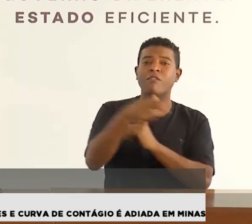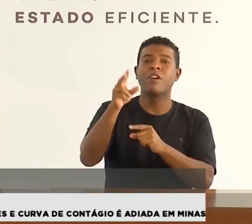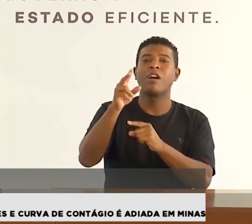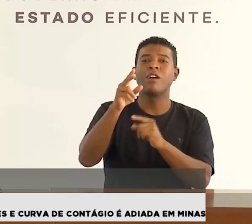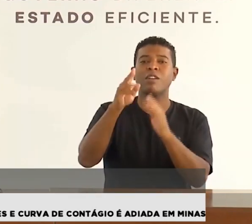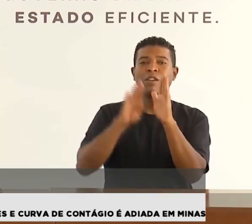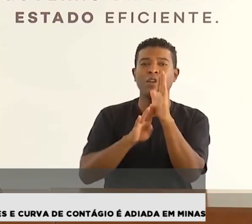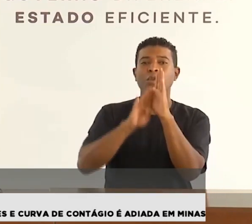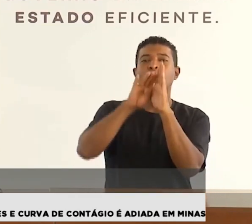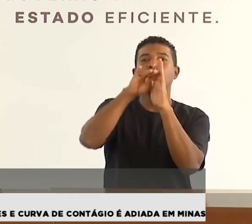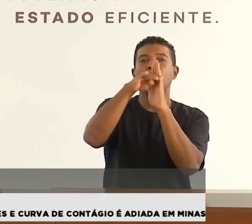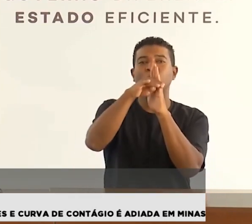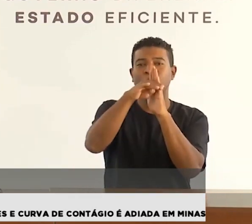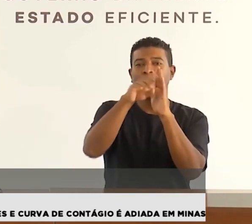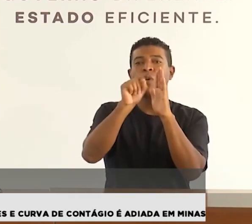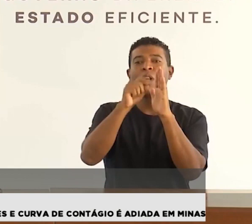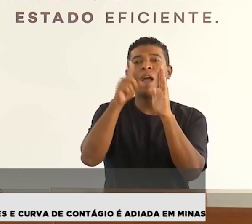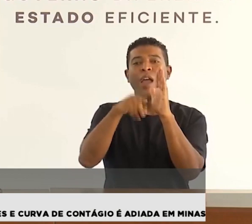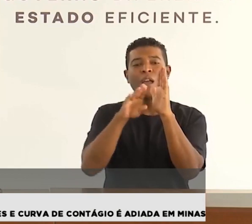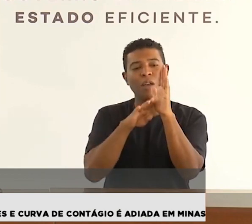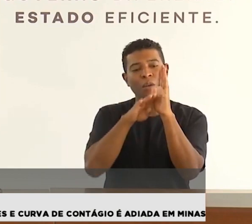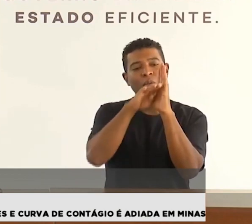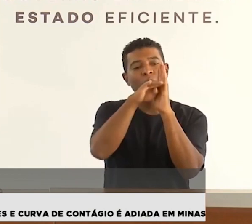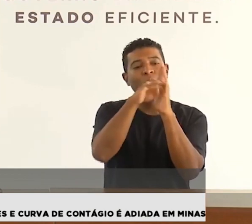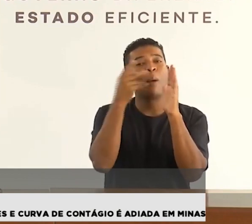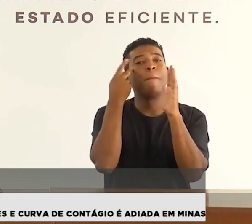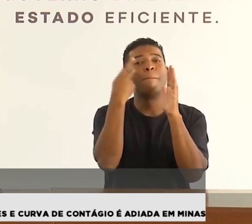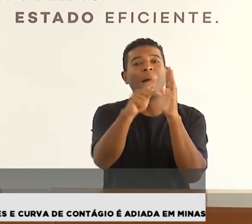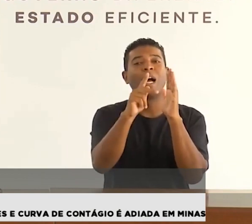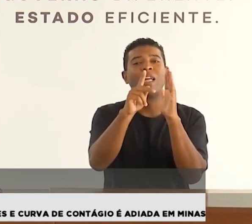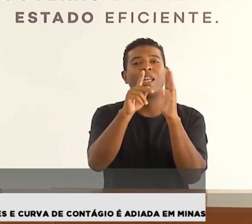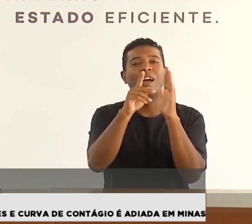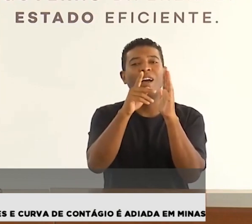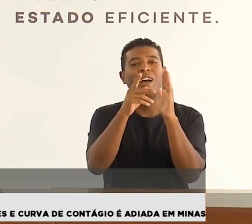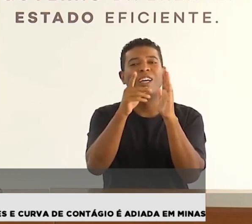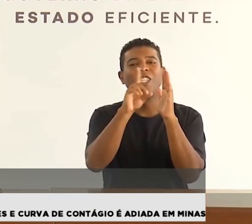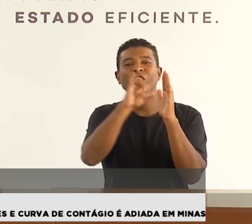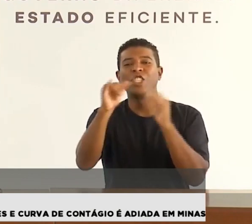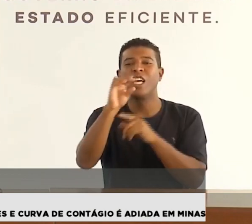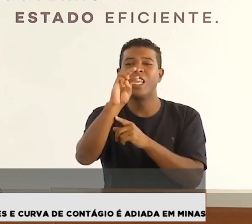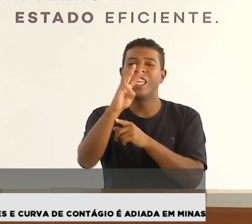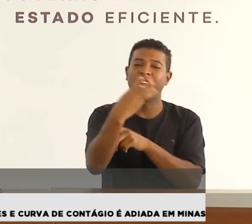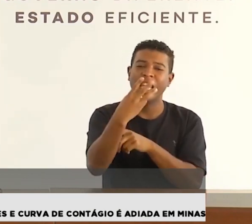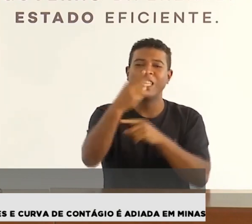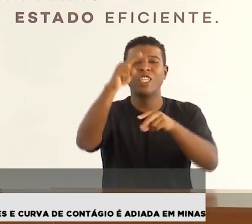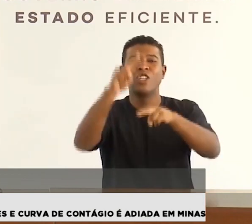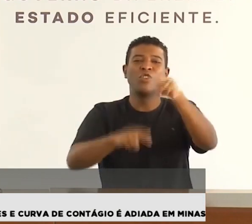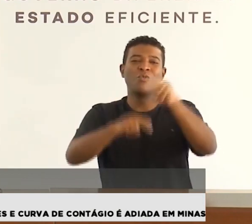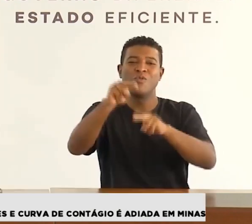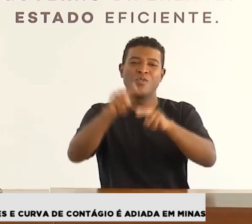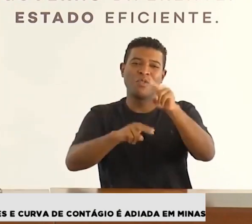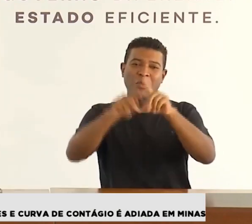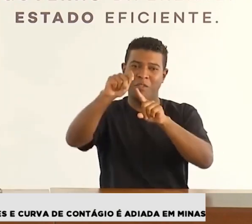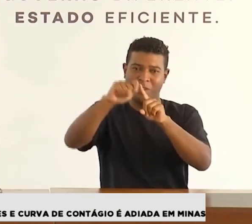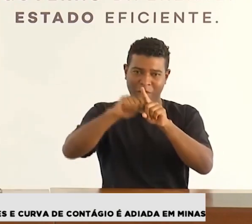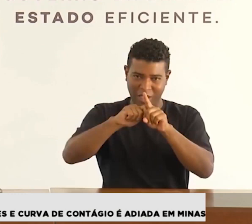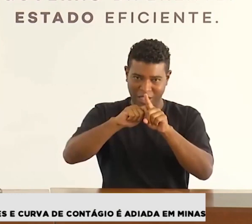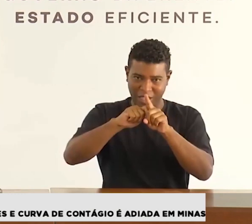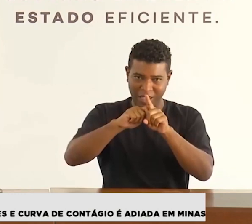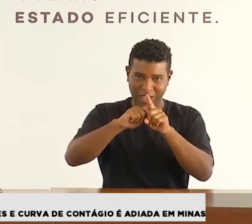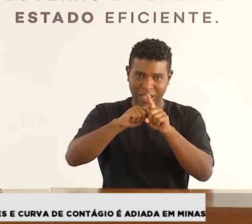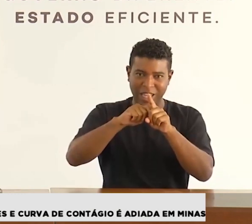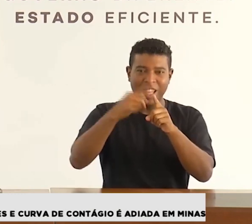casos para o dia 3 de junho, ou seja, já um pouco mais à frente do que seria no dia